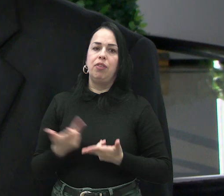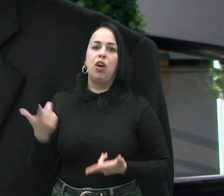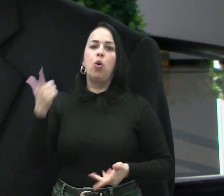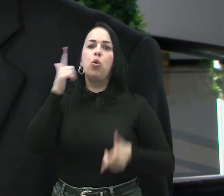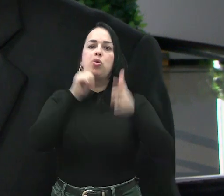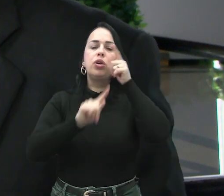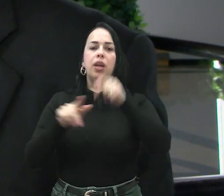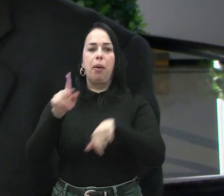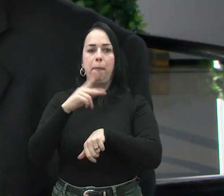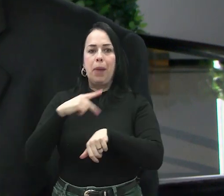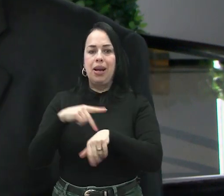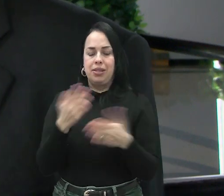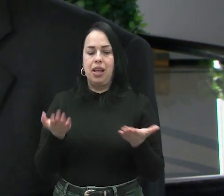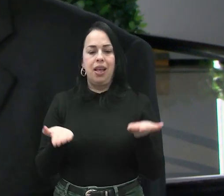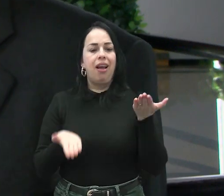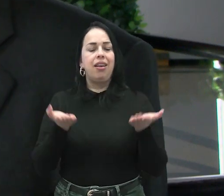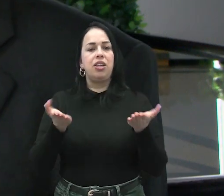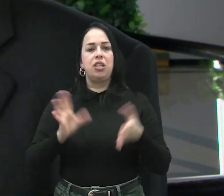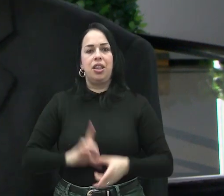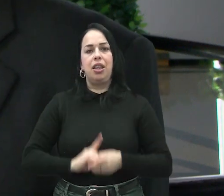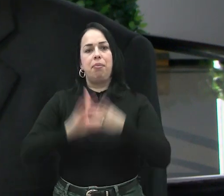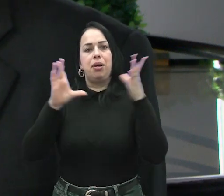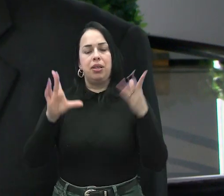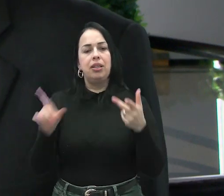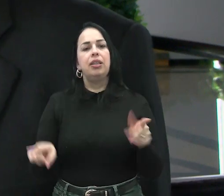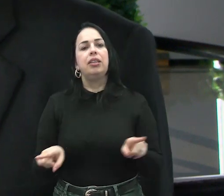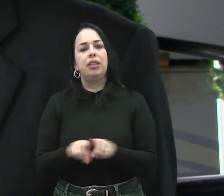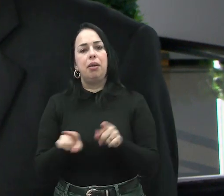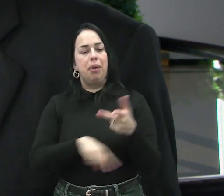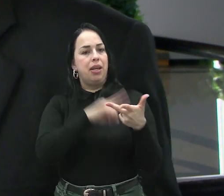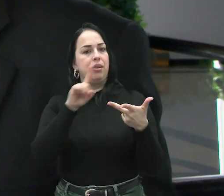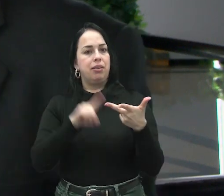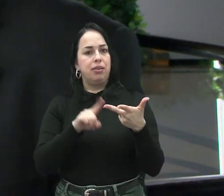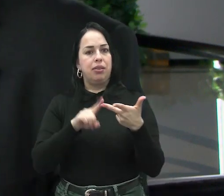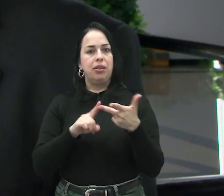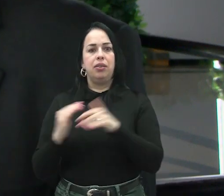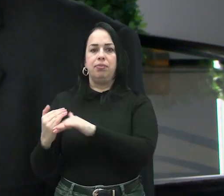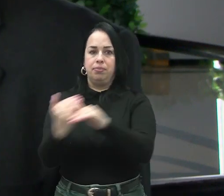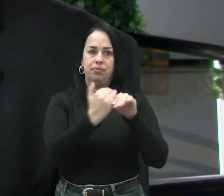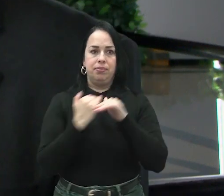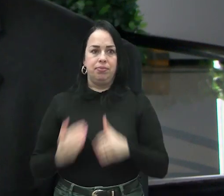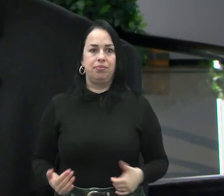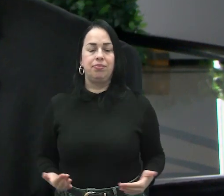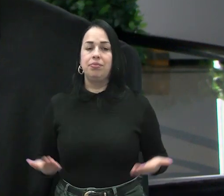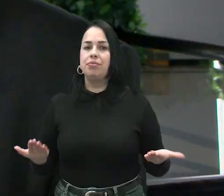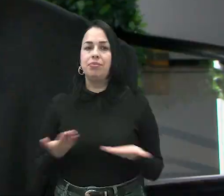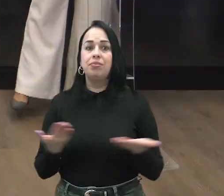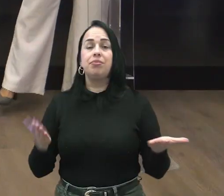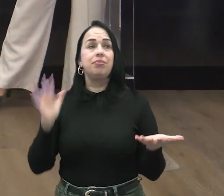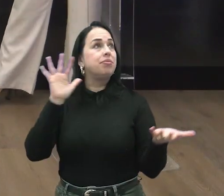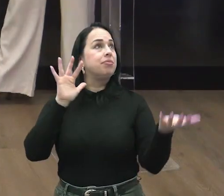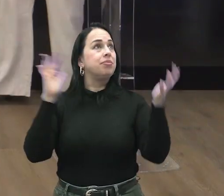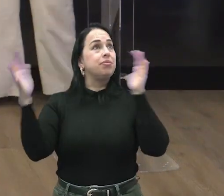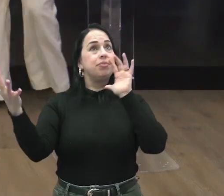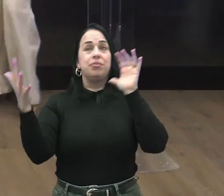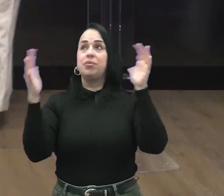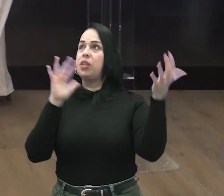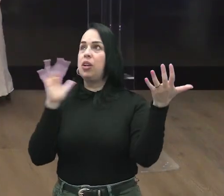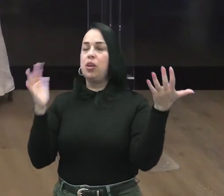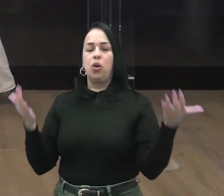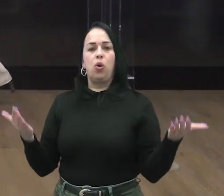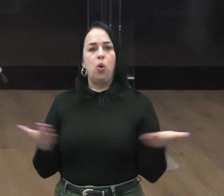gente tiver, nós vamos ter um país mais equilibrado, mais democrático e também um país mais comunitário. Como será que